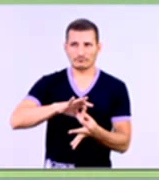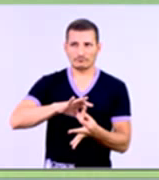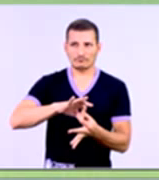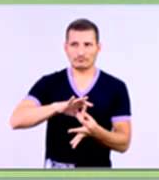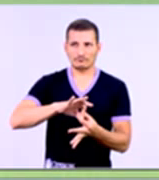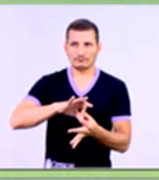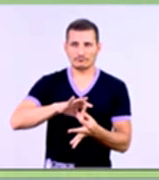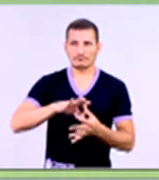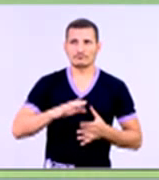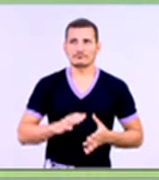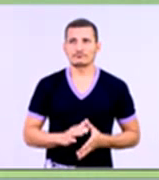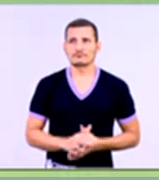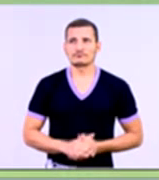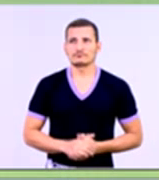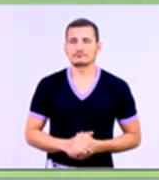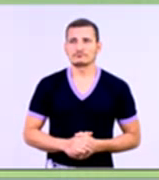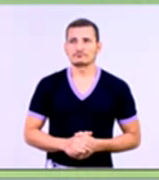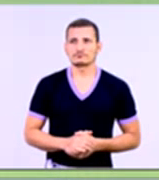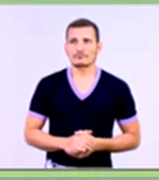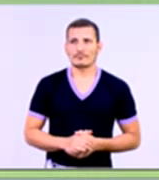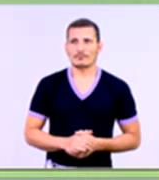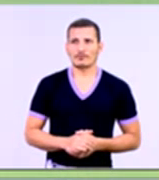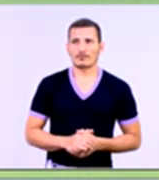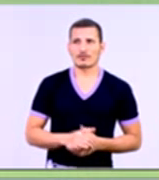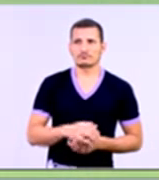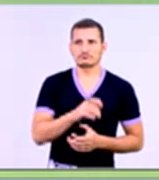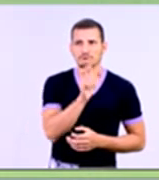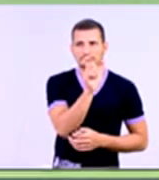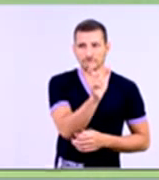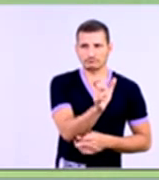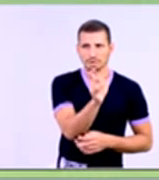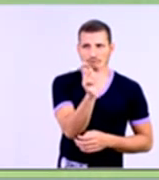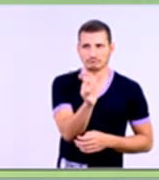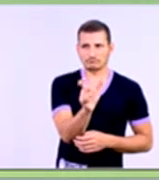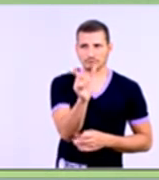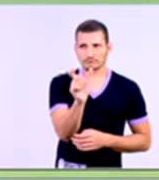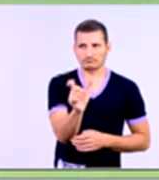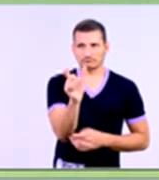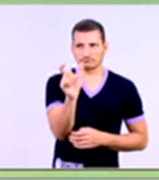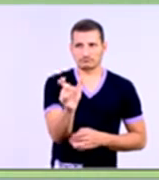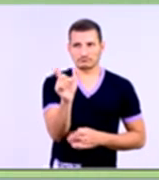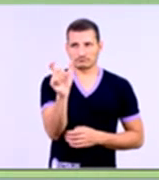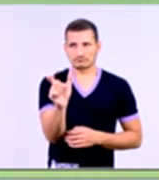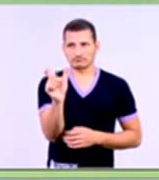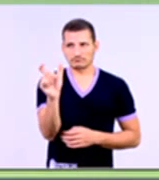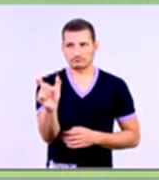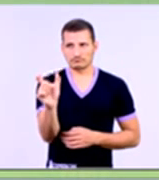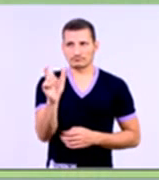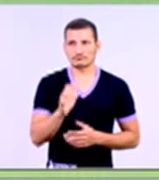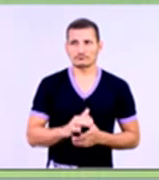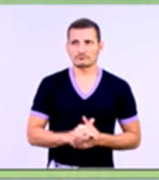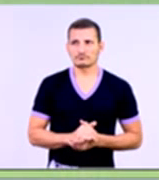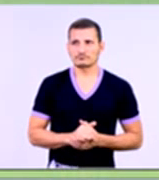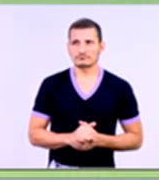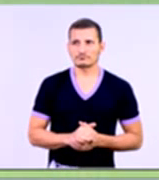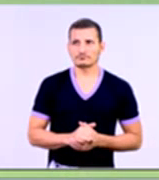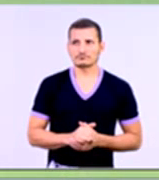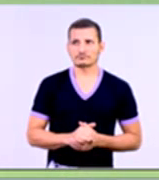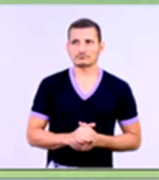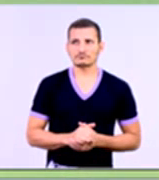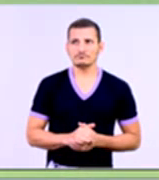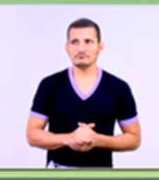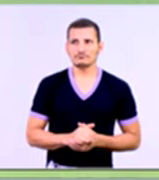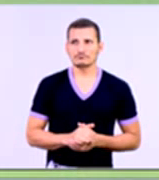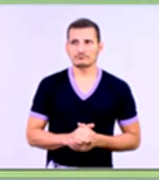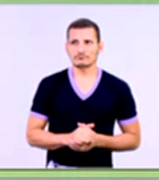que os campos aqui, as chaves, elas são repetidas. Por que, professor, que a chave é